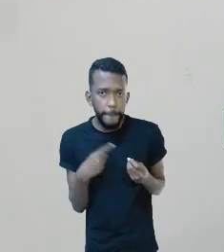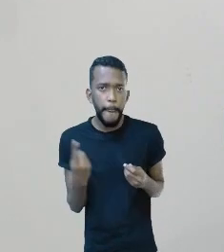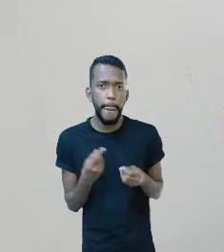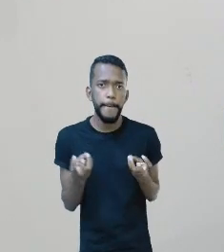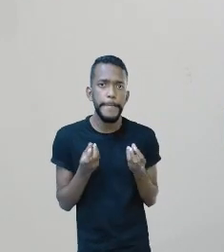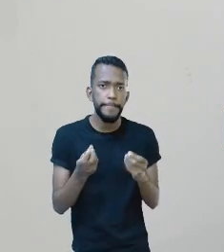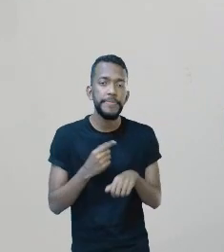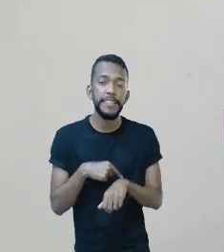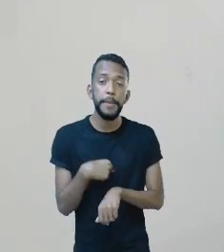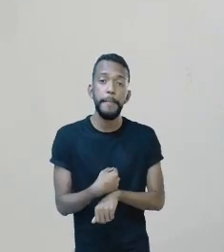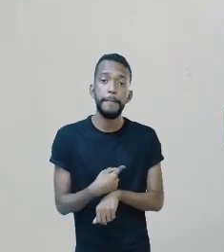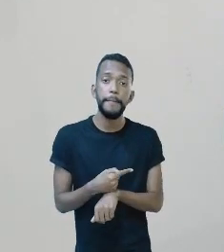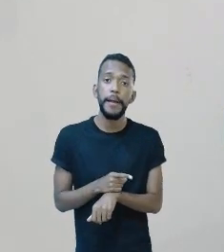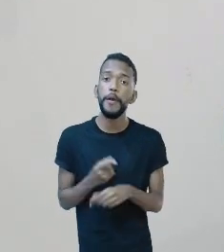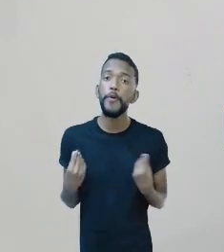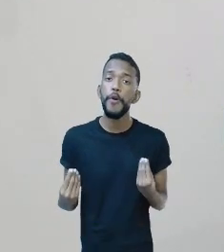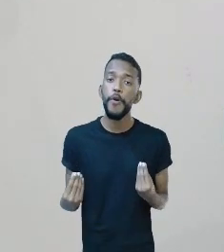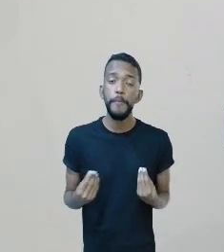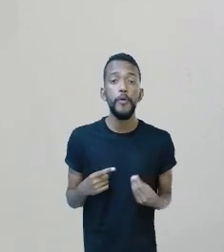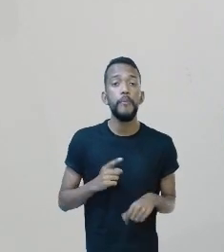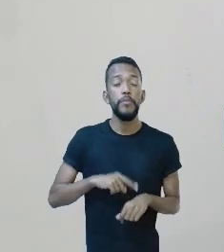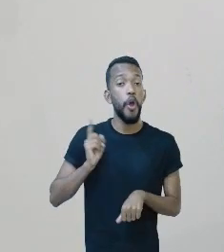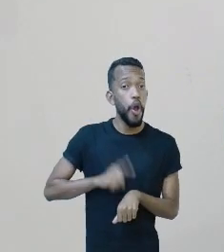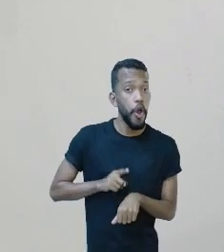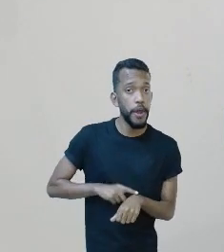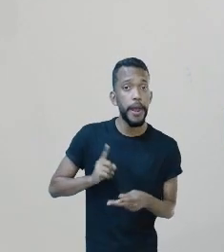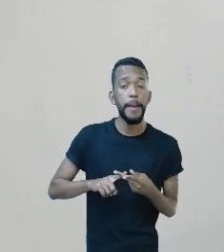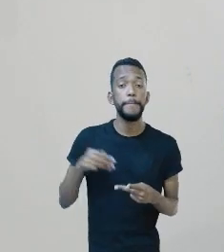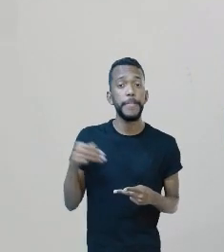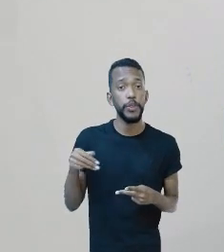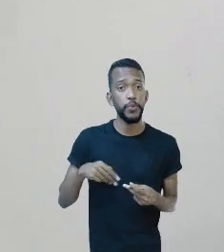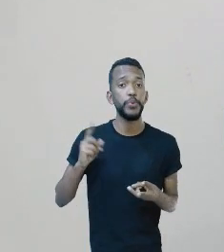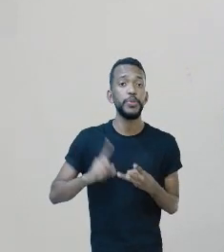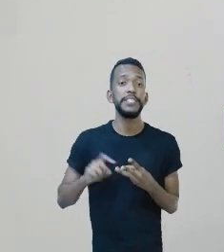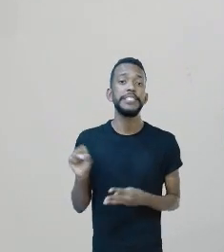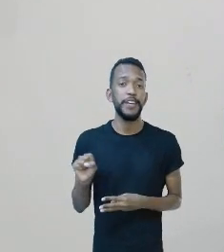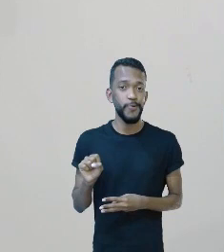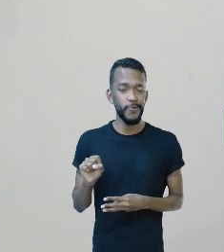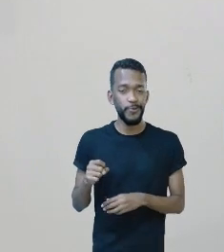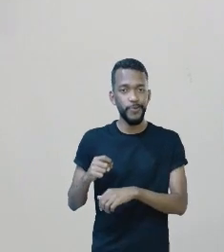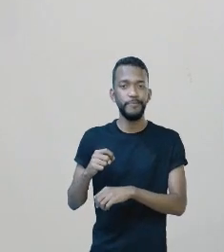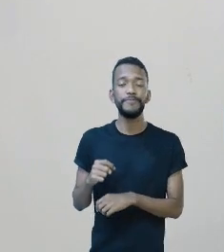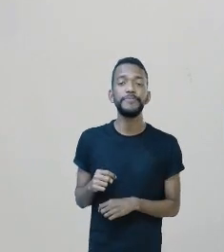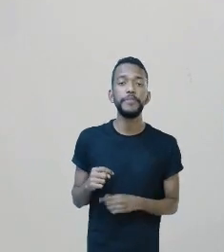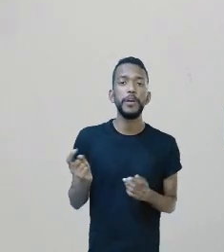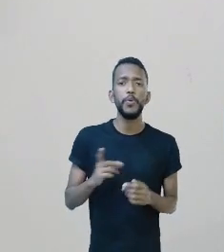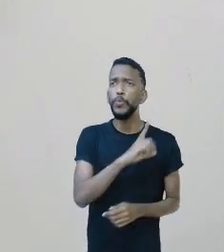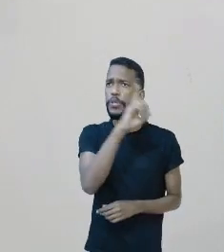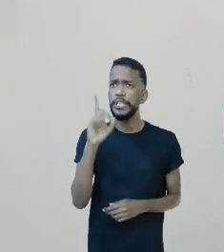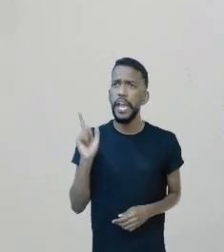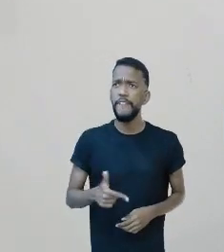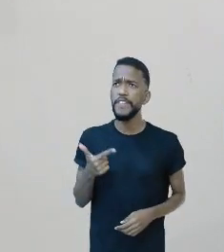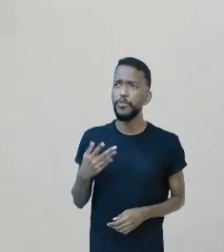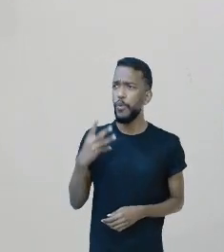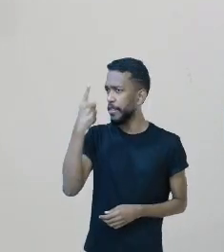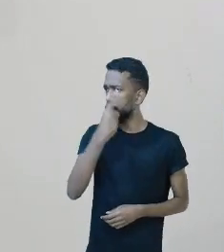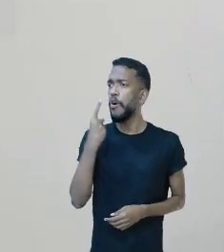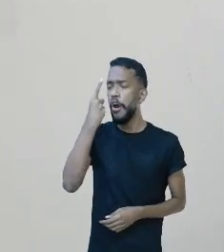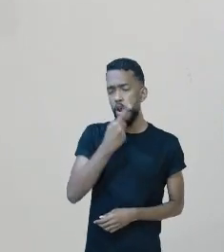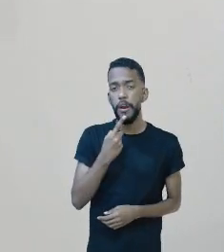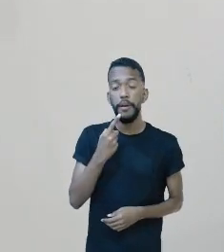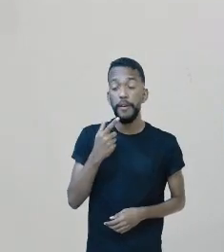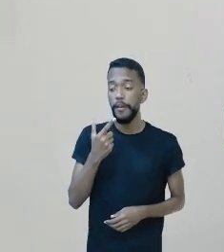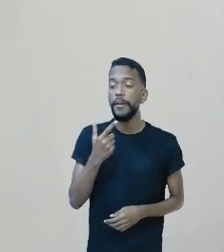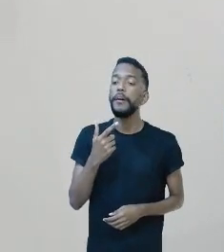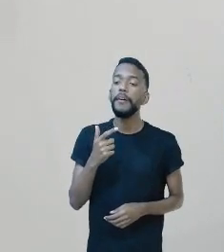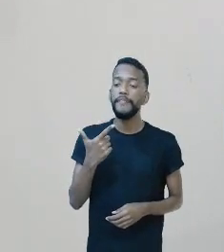a medida de tempo? Hora, minuto, segundo. Professora, mas um dia tem 24 horas. E é